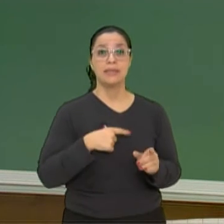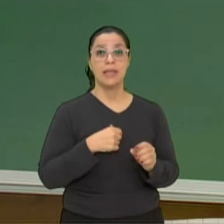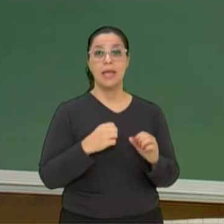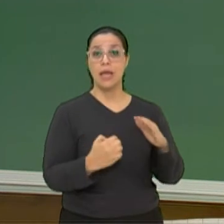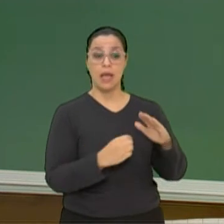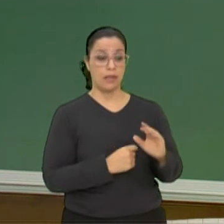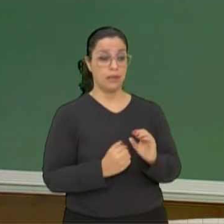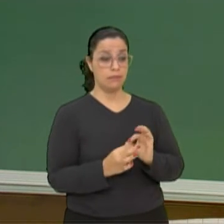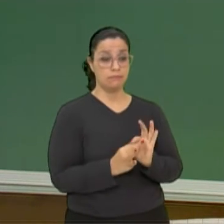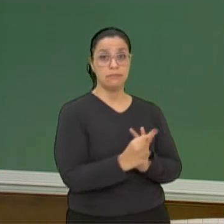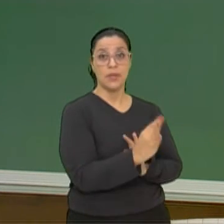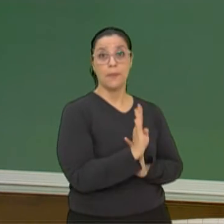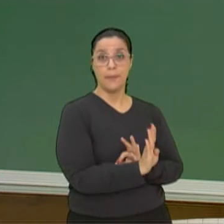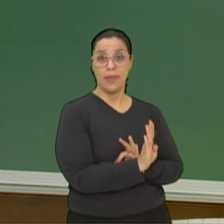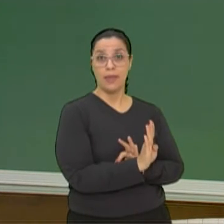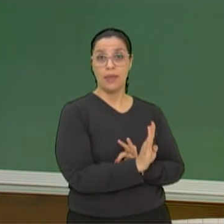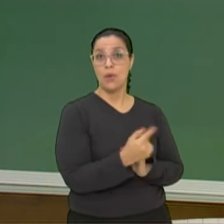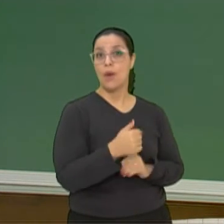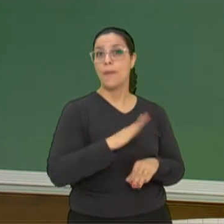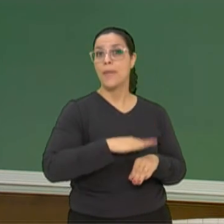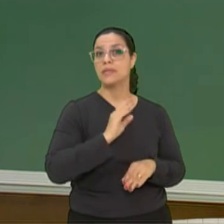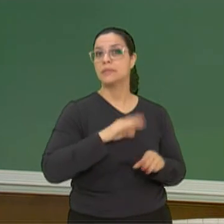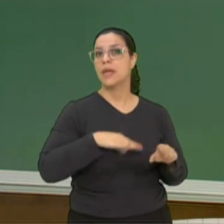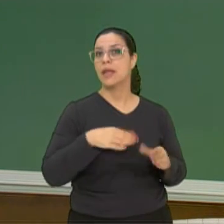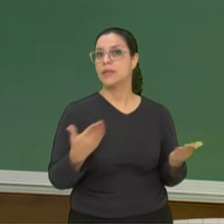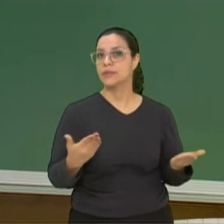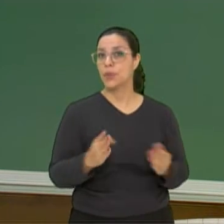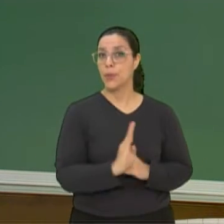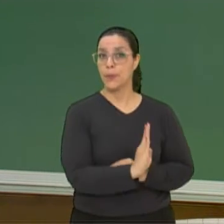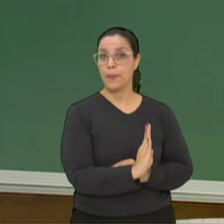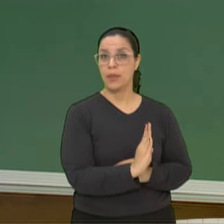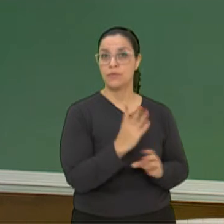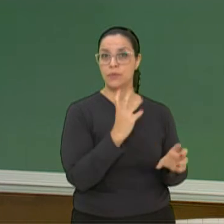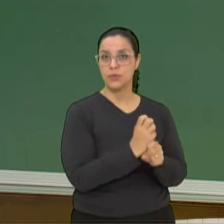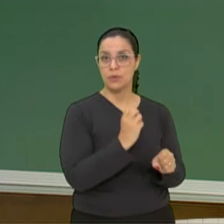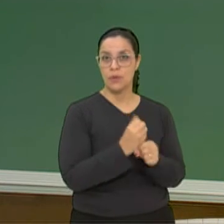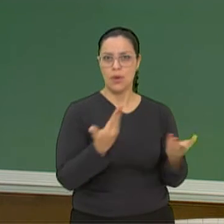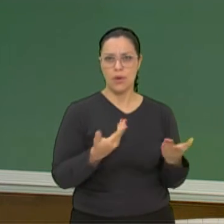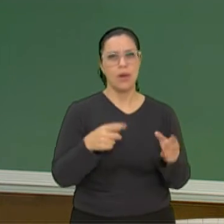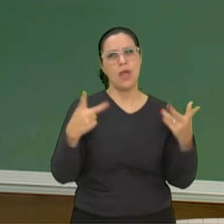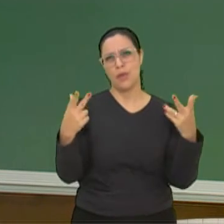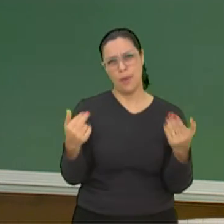escritório do cliente B? Agora é o cliente B que a gente vai calcular,